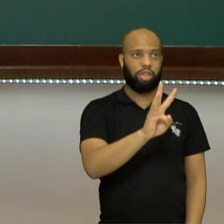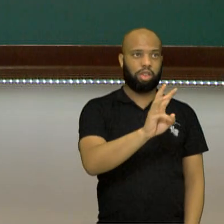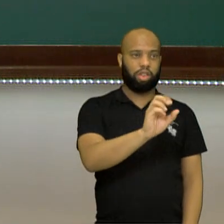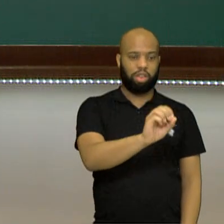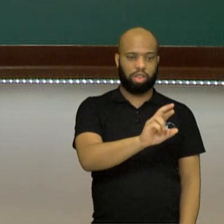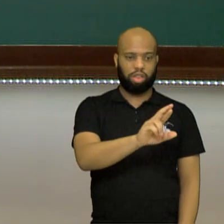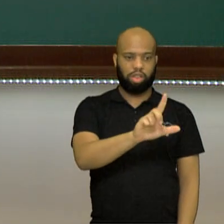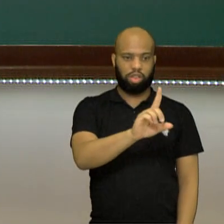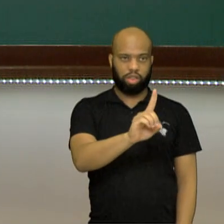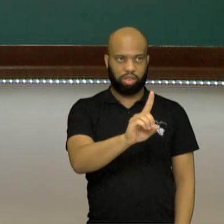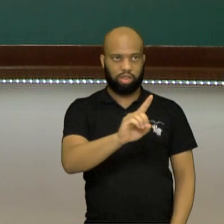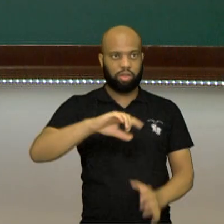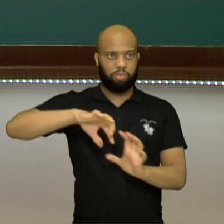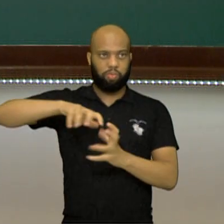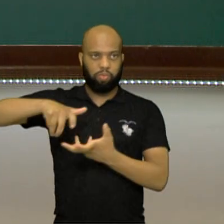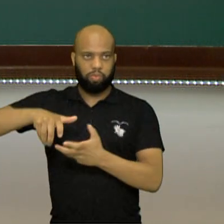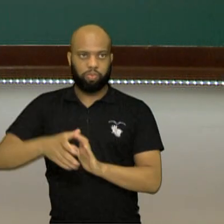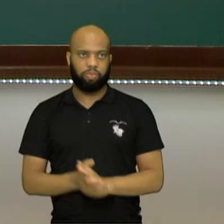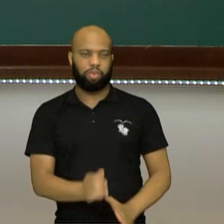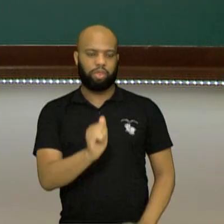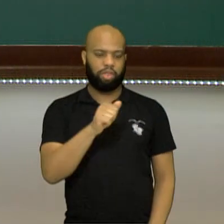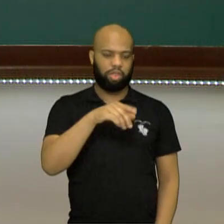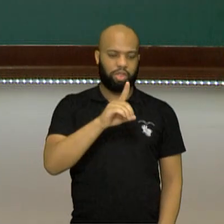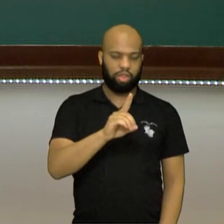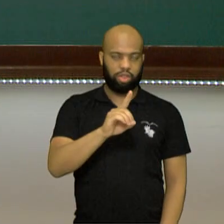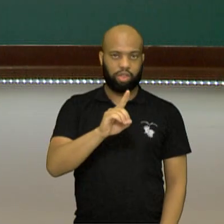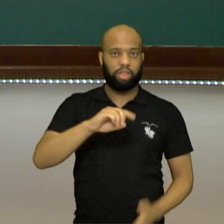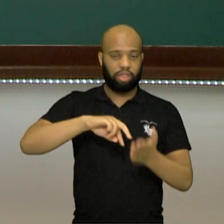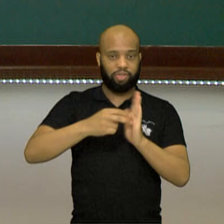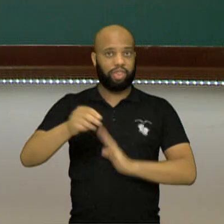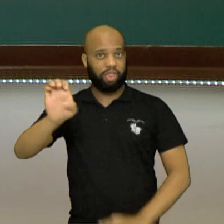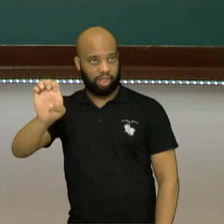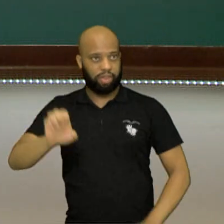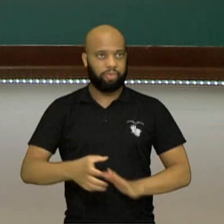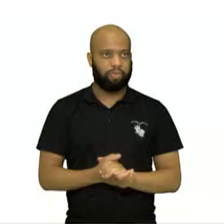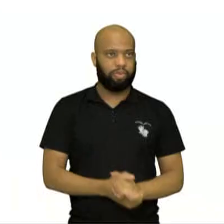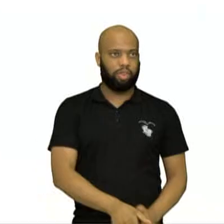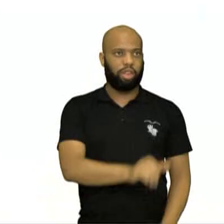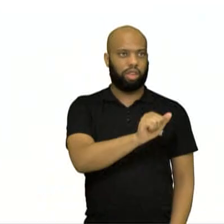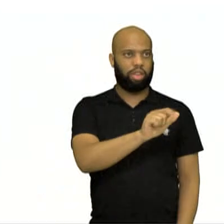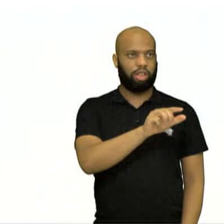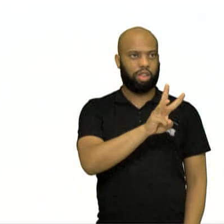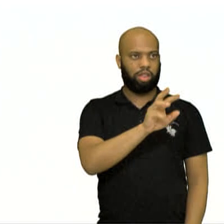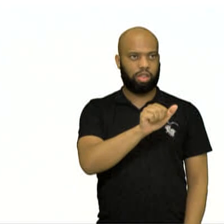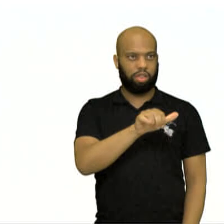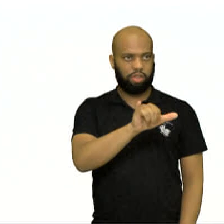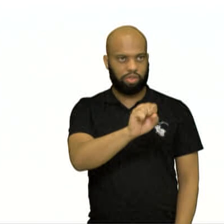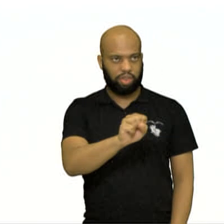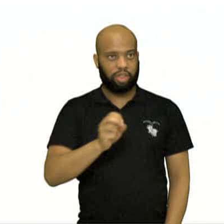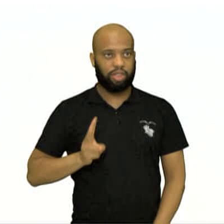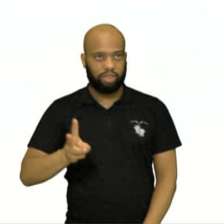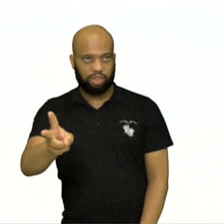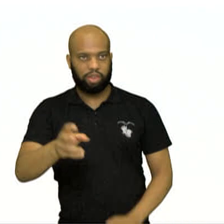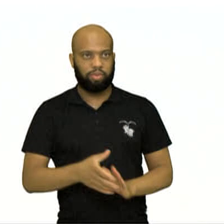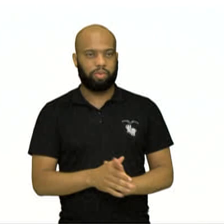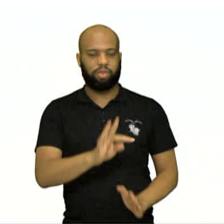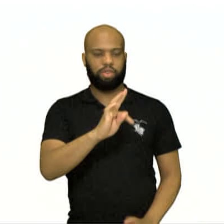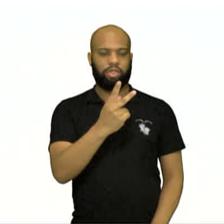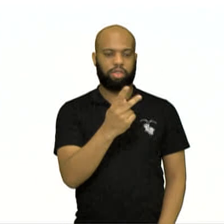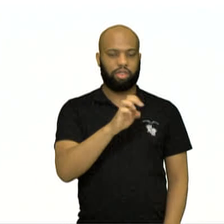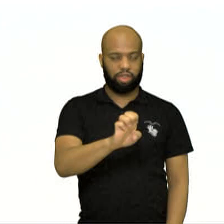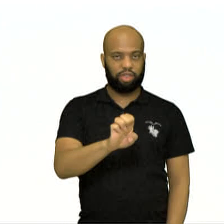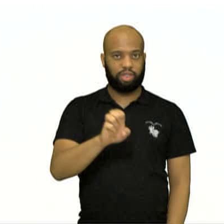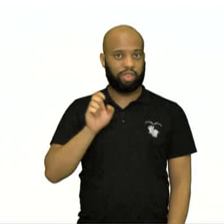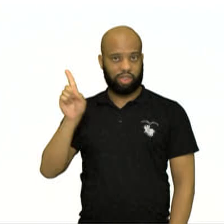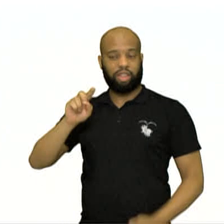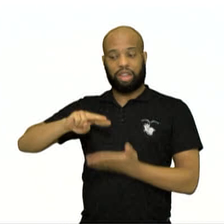é mundo, and, que é a conjunção e, always, que é sempre, the, que aqui a tradução vai